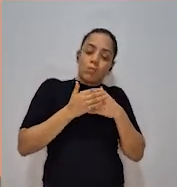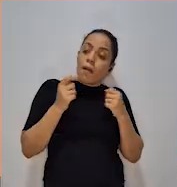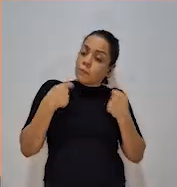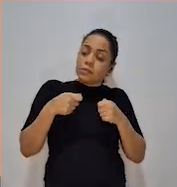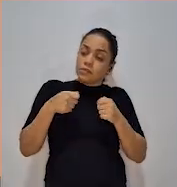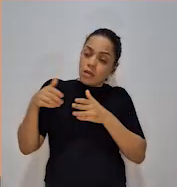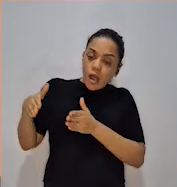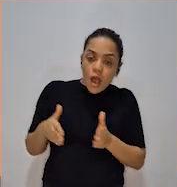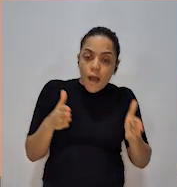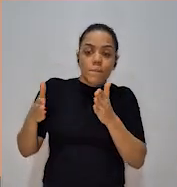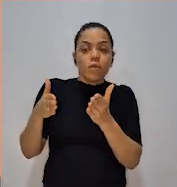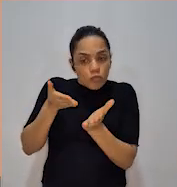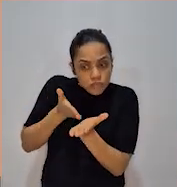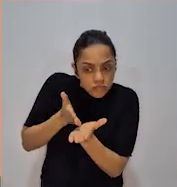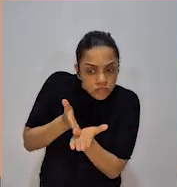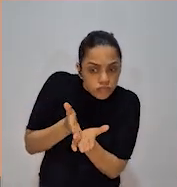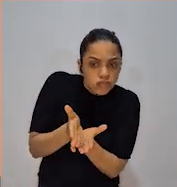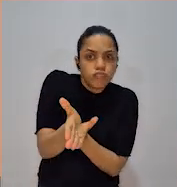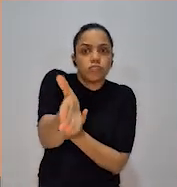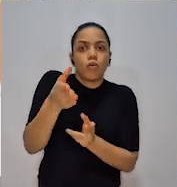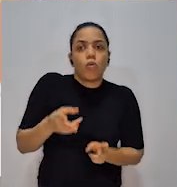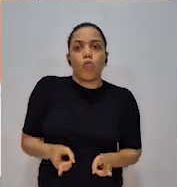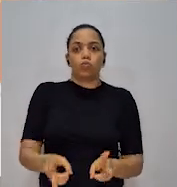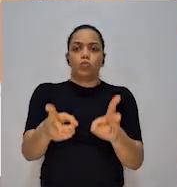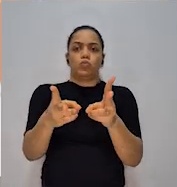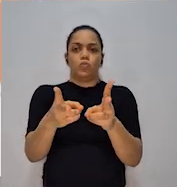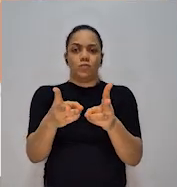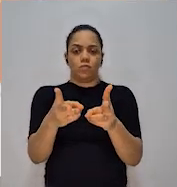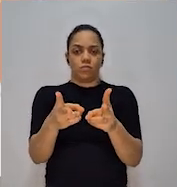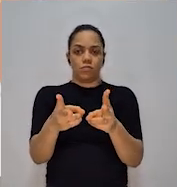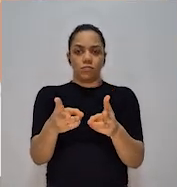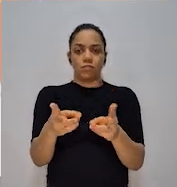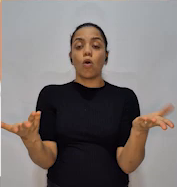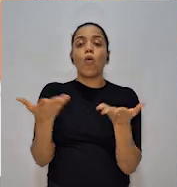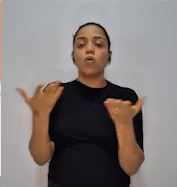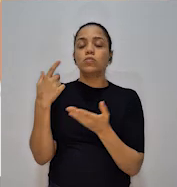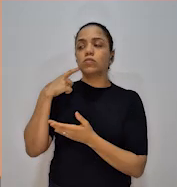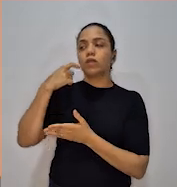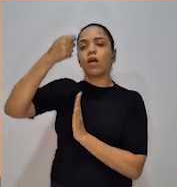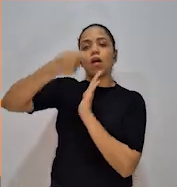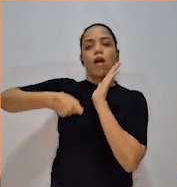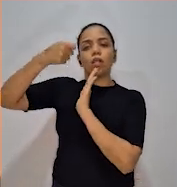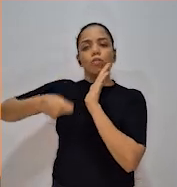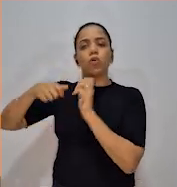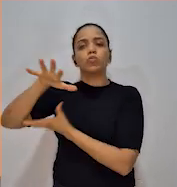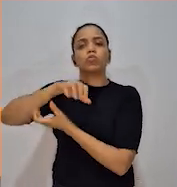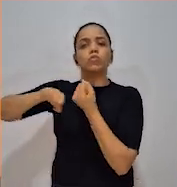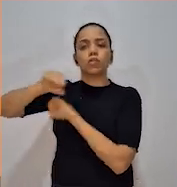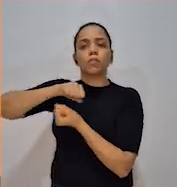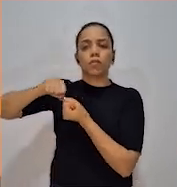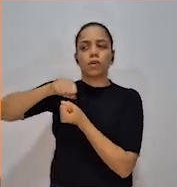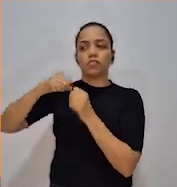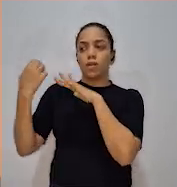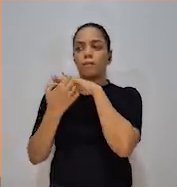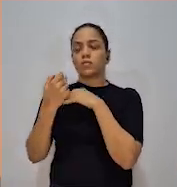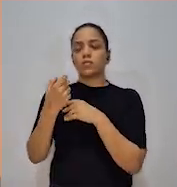né? Importante. E os relatórios de sustentabilidade também vieram com uma grande contribuição. Eles pontuaram uma régua,